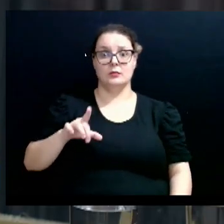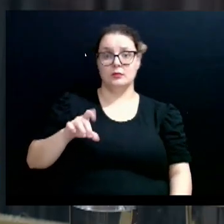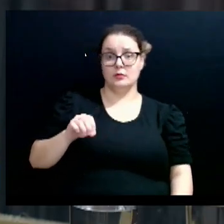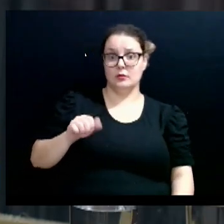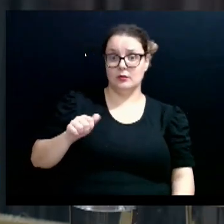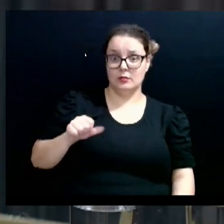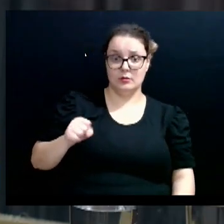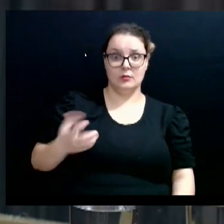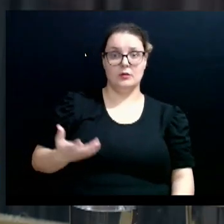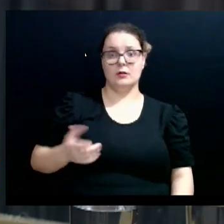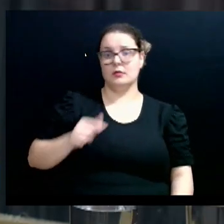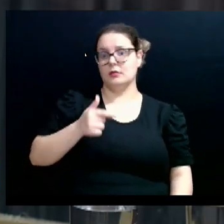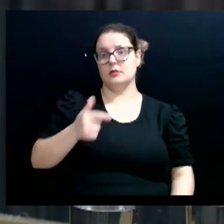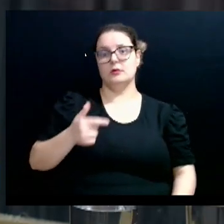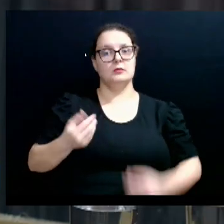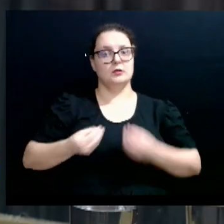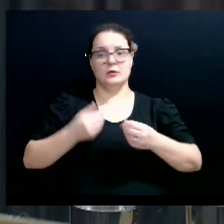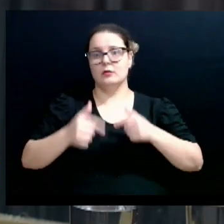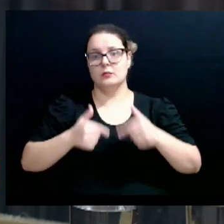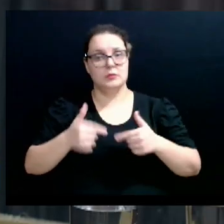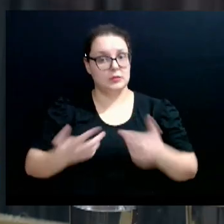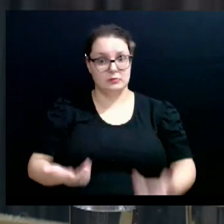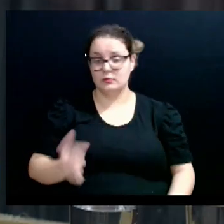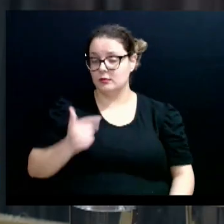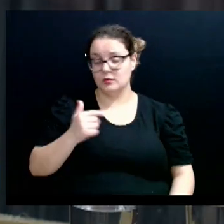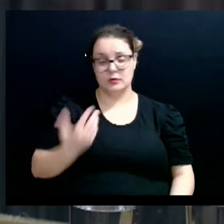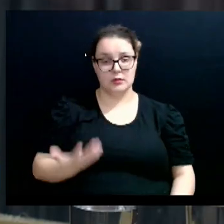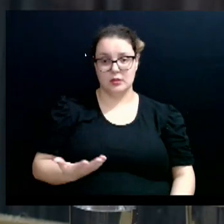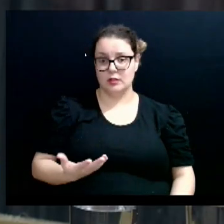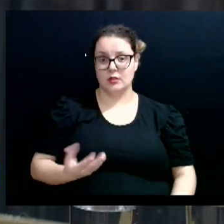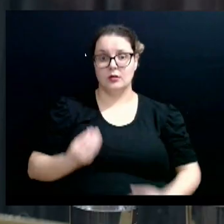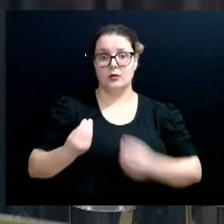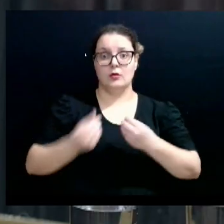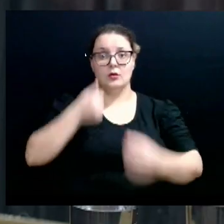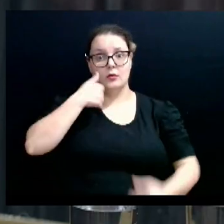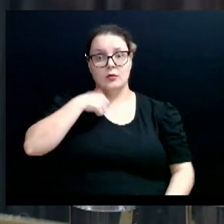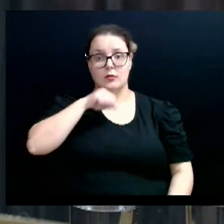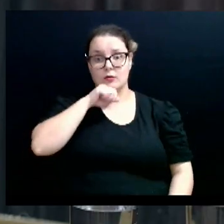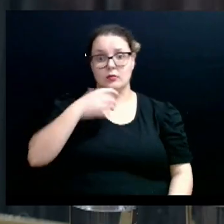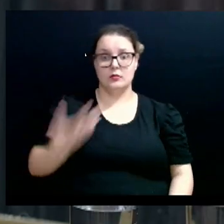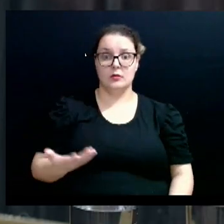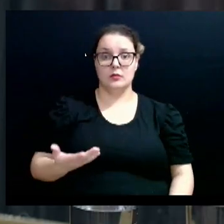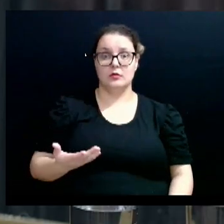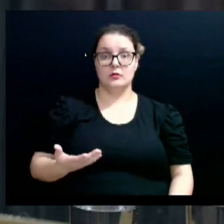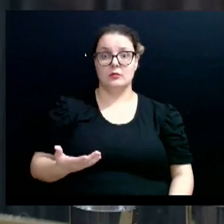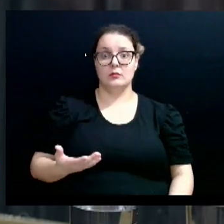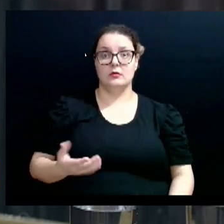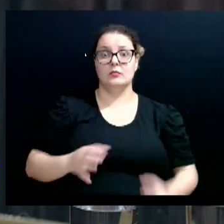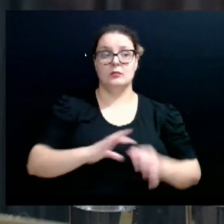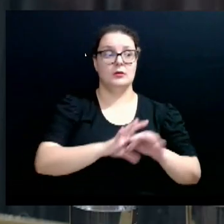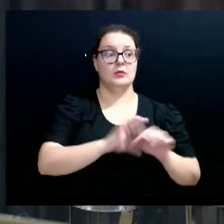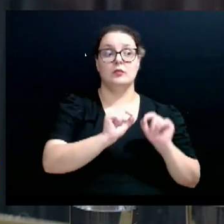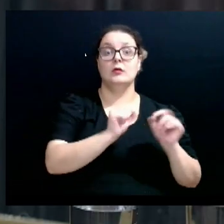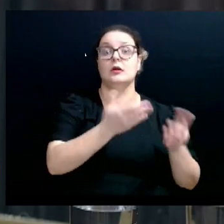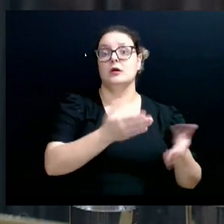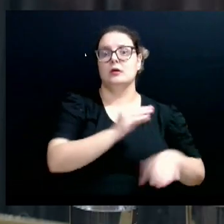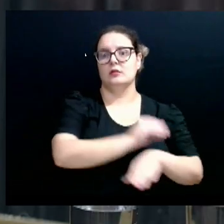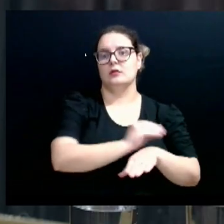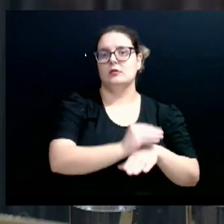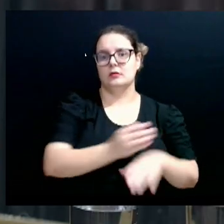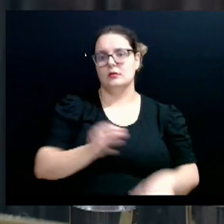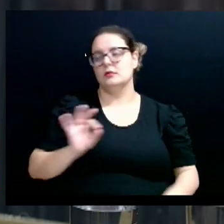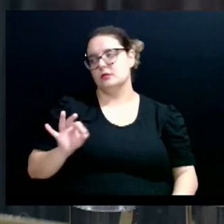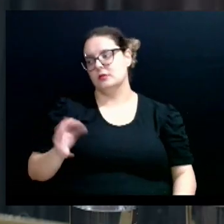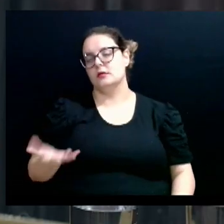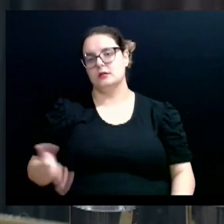como trabalhar, né? Não Uhum. tem como que uma mãe vai deixar os cuidados de quem? O filho, né? Então ela Exato. realmente,